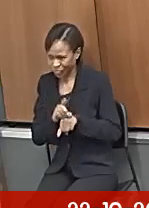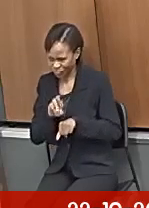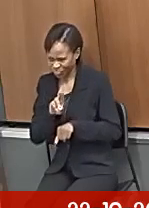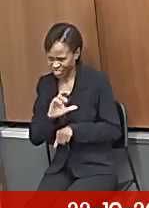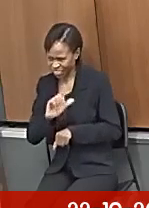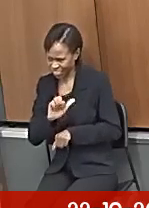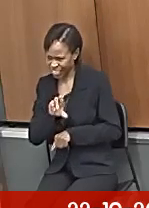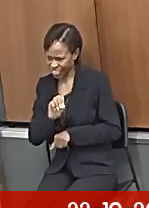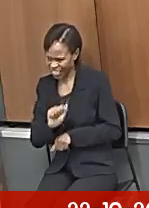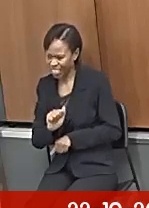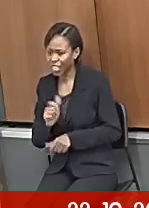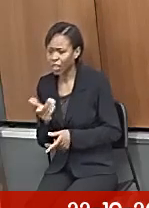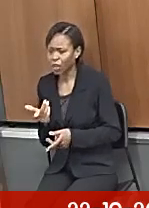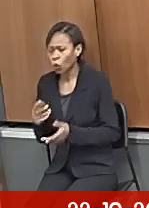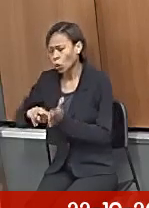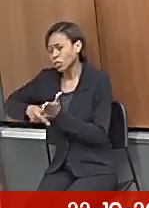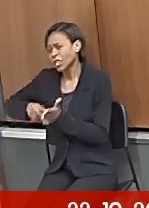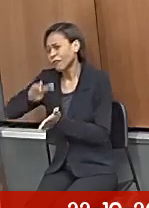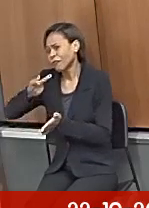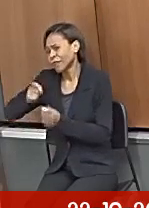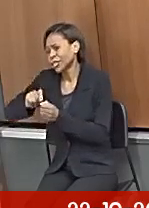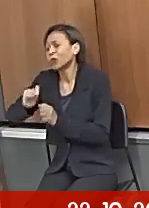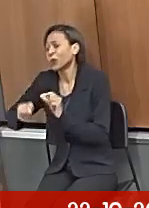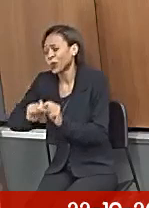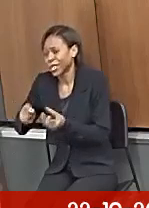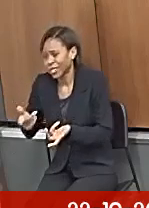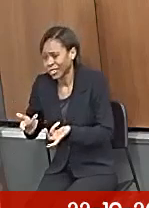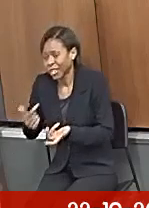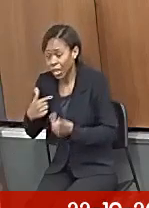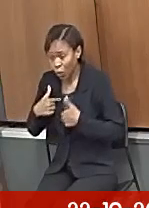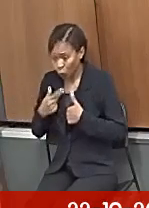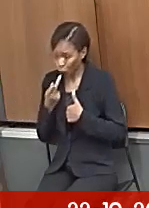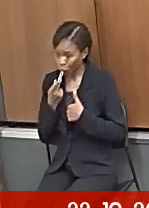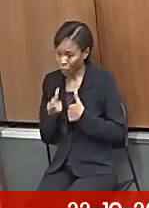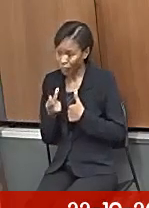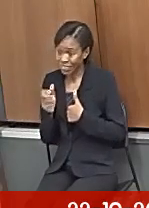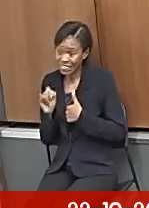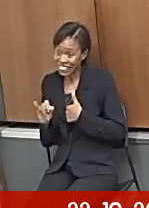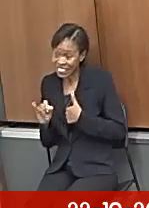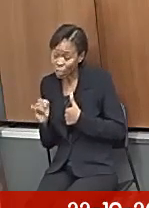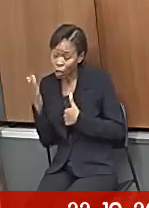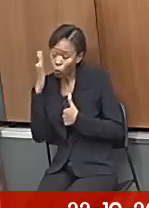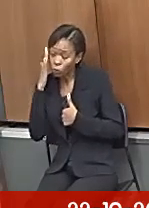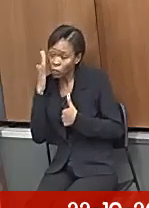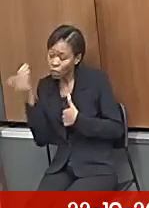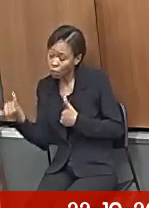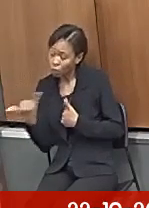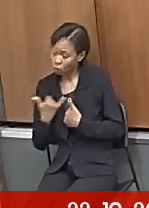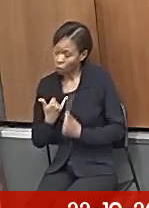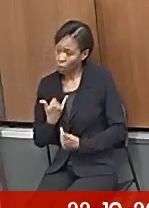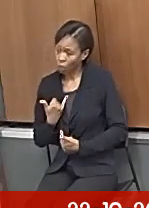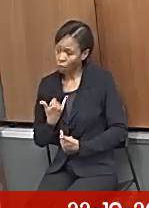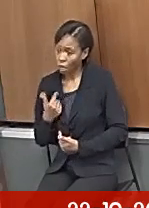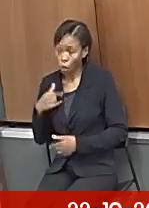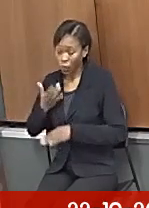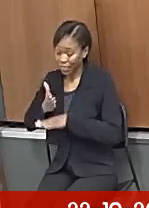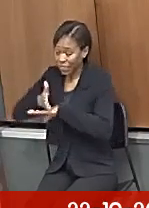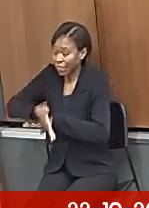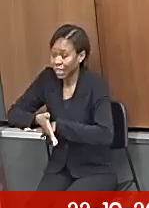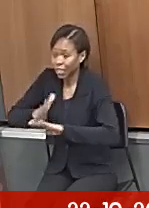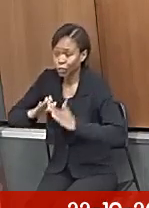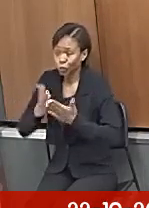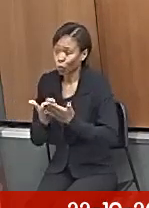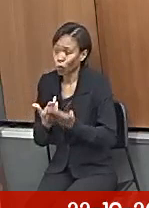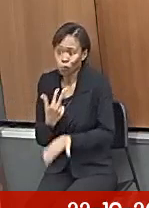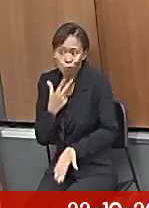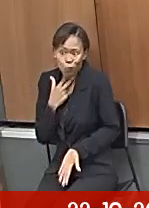assim, o que, que o Cinep está fazendo? Eu só posso falar o que eu ouço. Eu não posso entrar dentro da escola e saber o que, que a escola está fazendo.